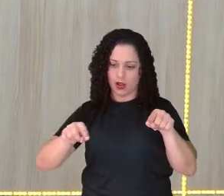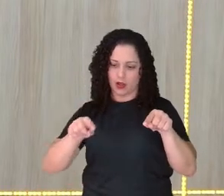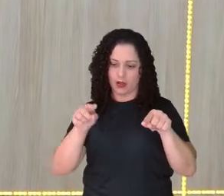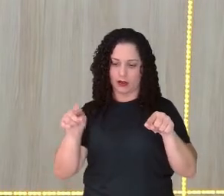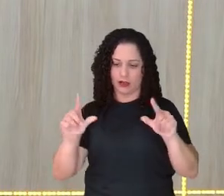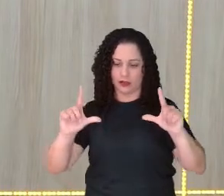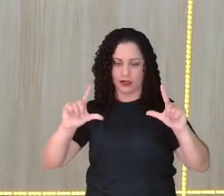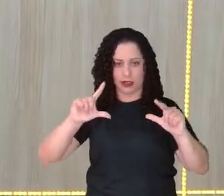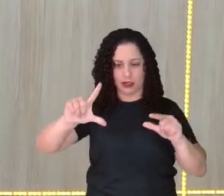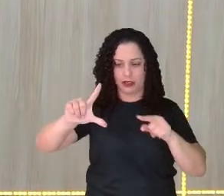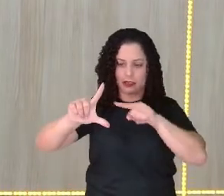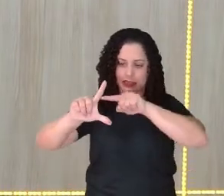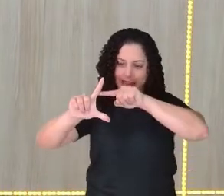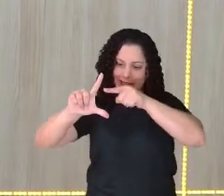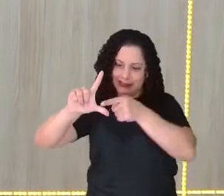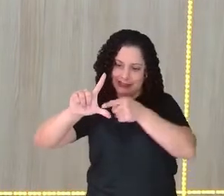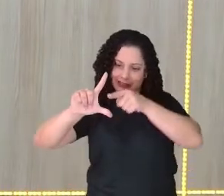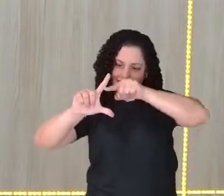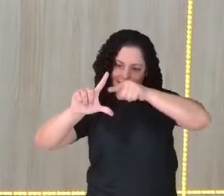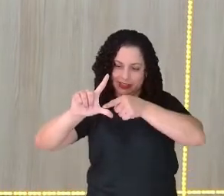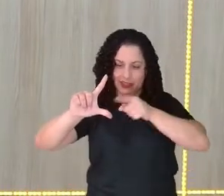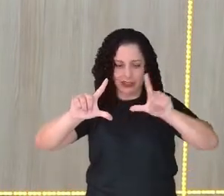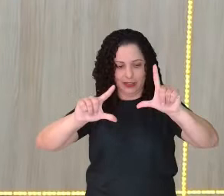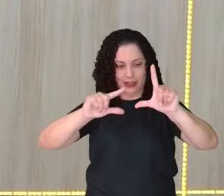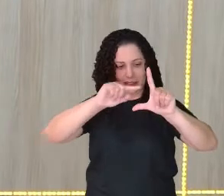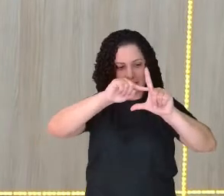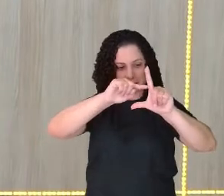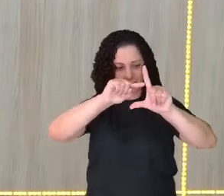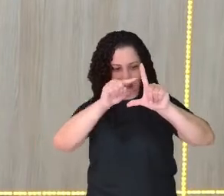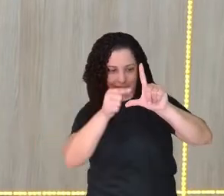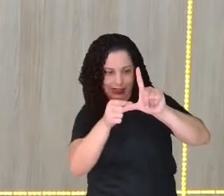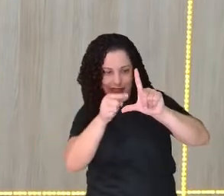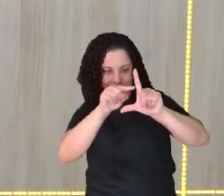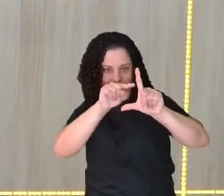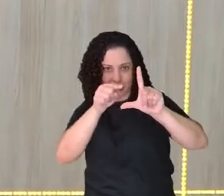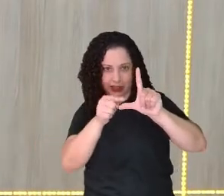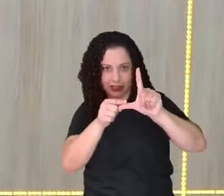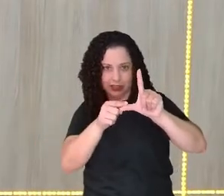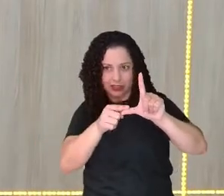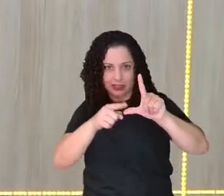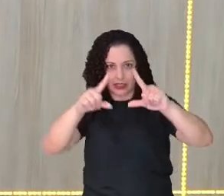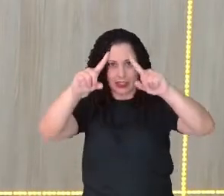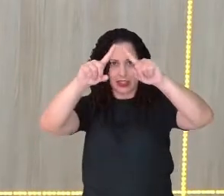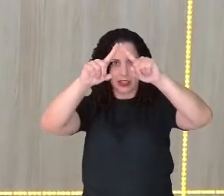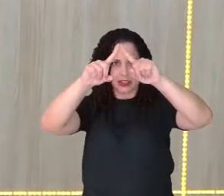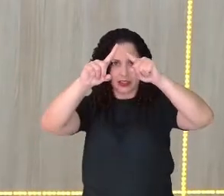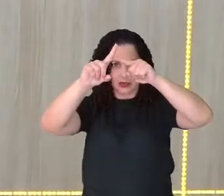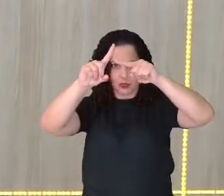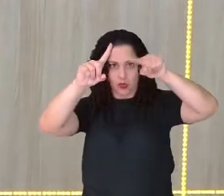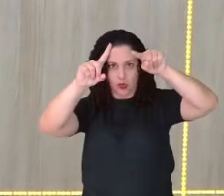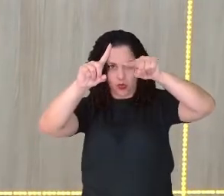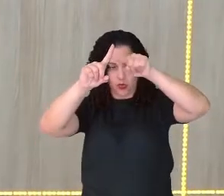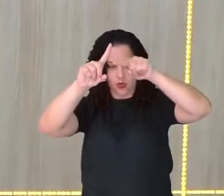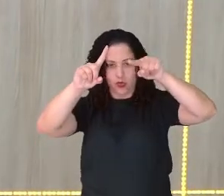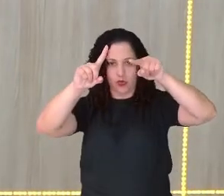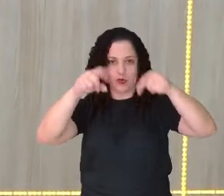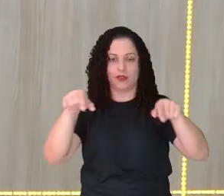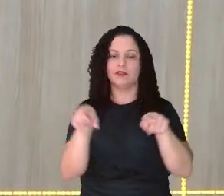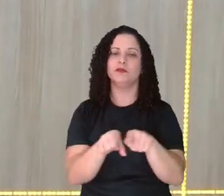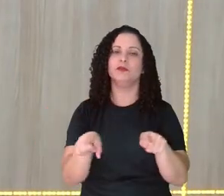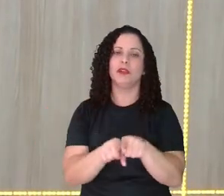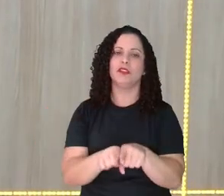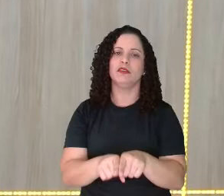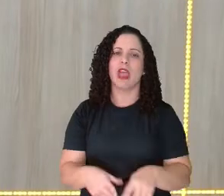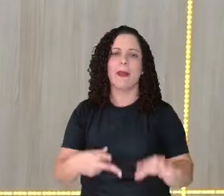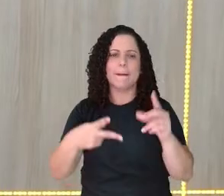2 ângulos, eu tenho aí também 3 ângulos. Então, opa, peraí, Pedro. Você colocou aí um